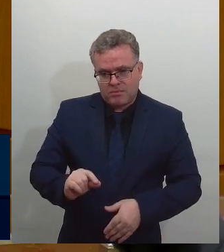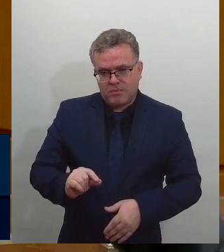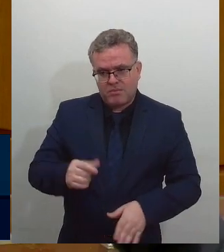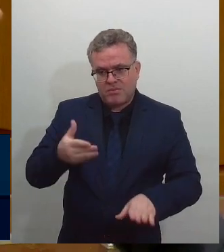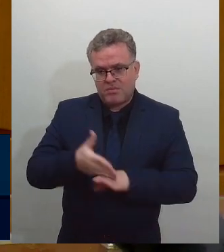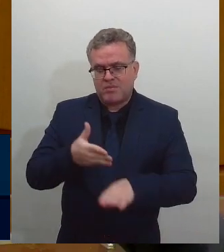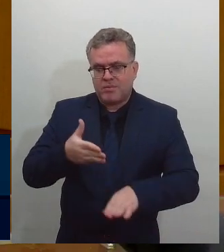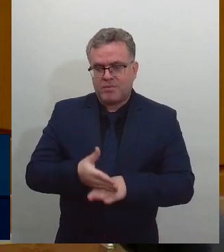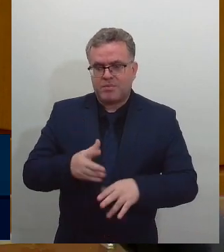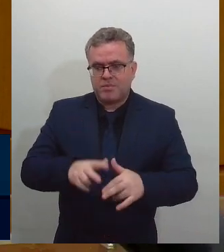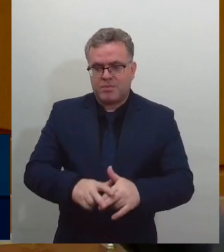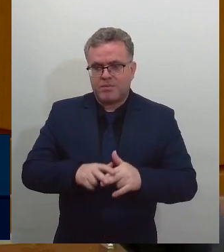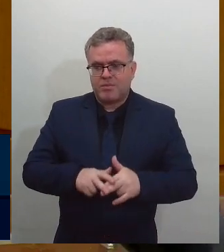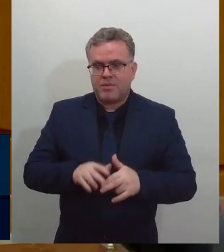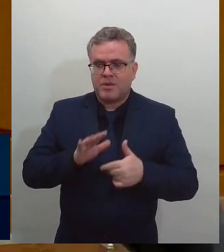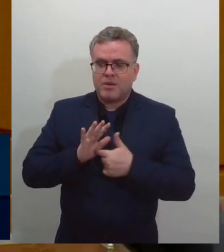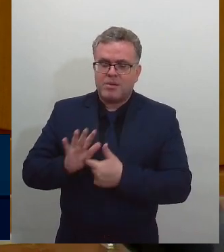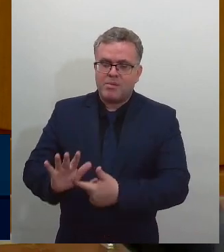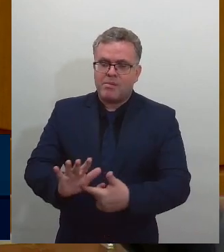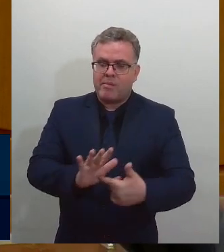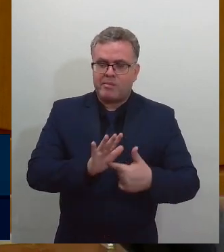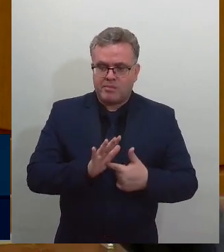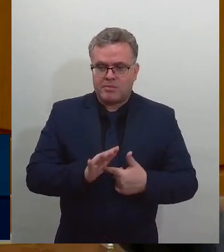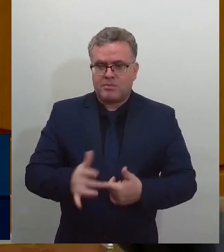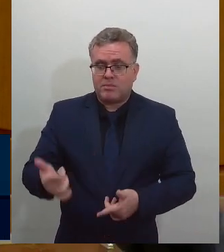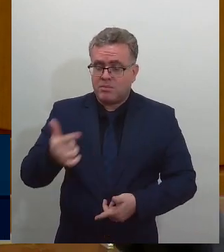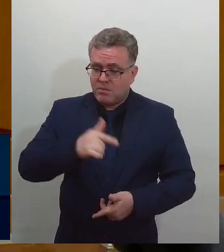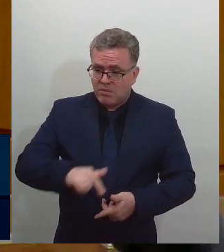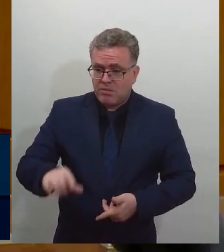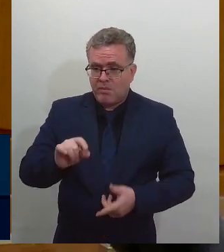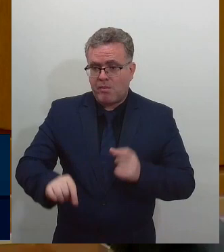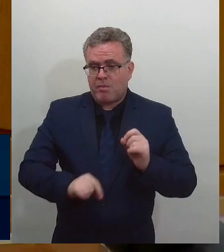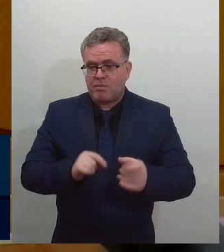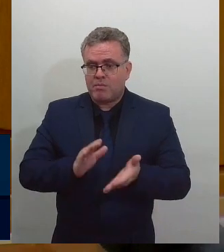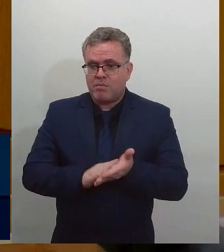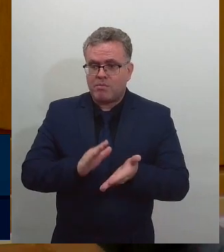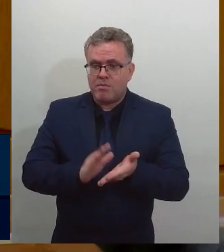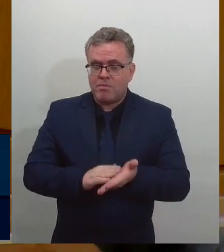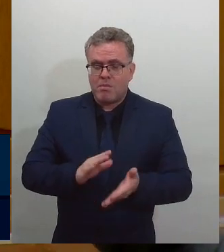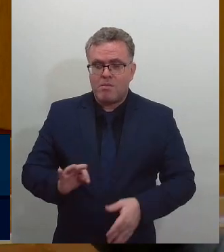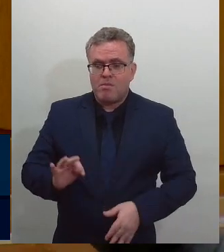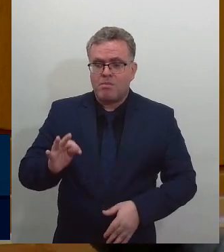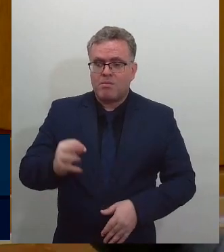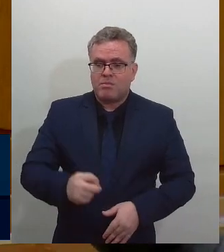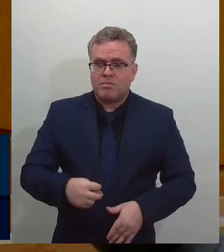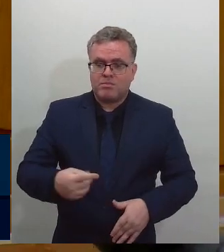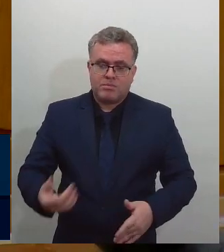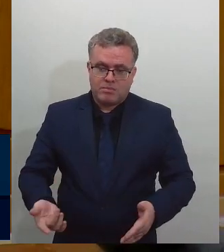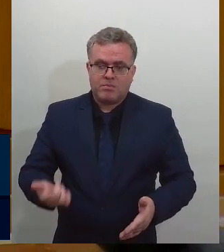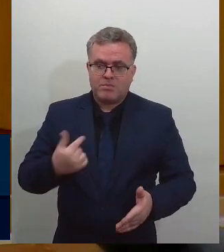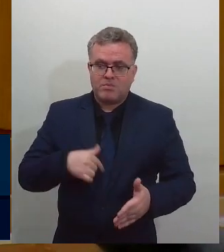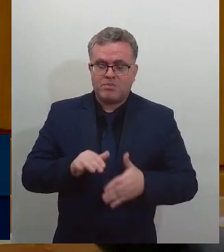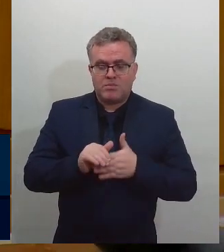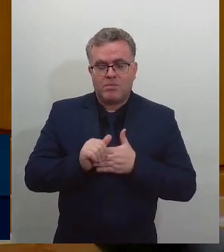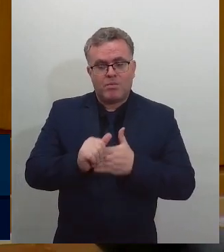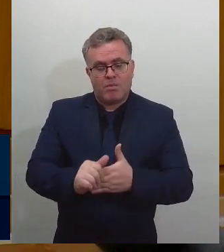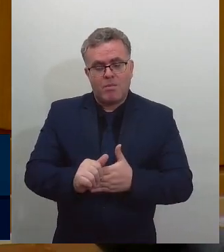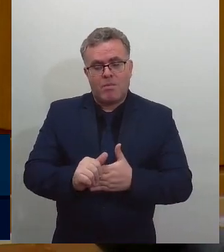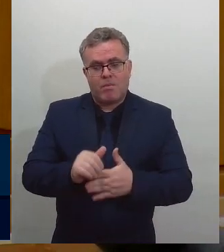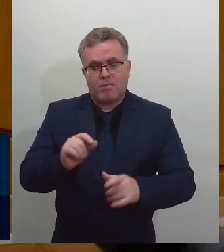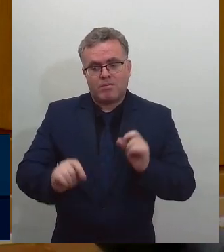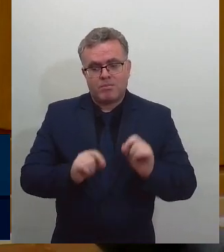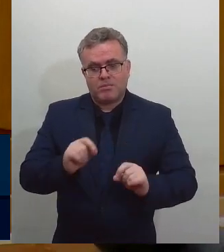presidente, e mais uma vez parabenizar a todos que conduzem essa entidade a